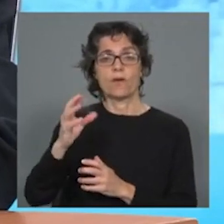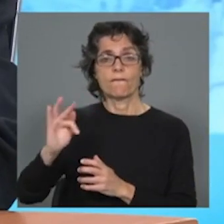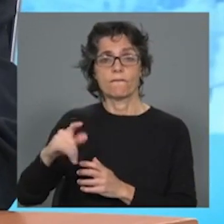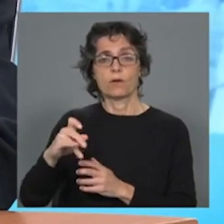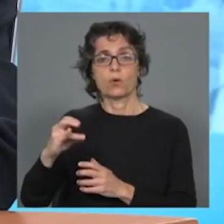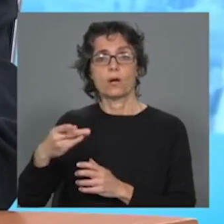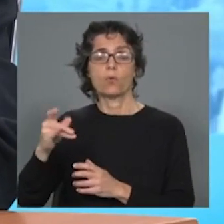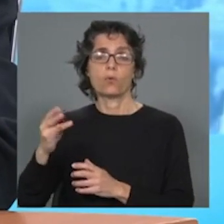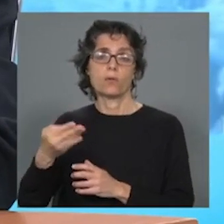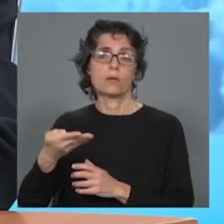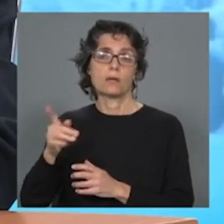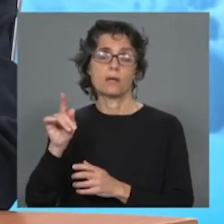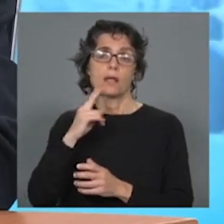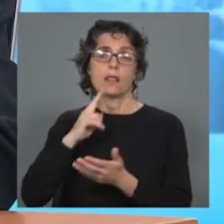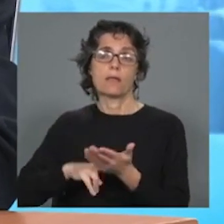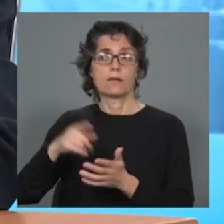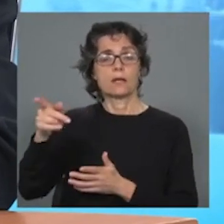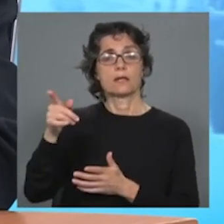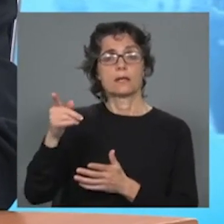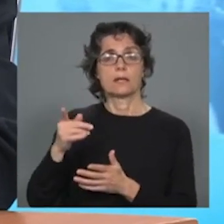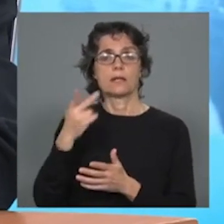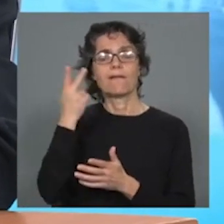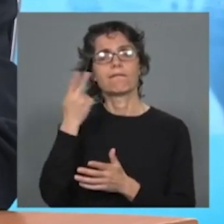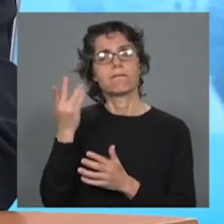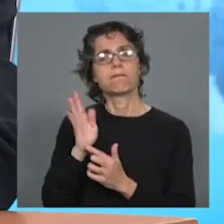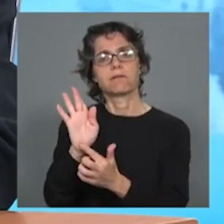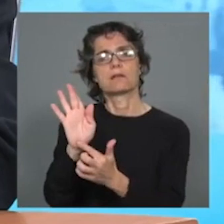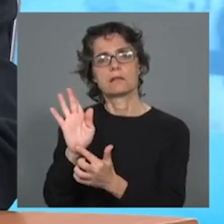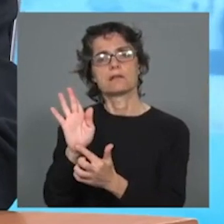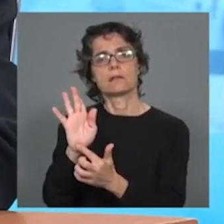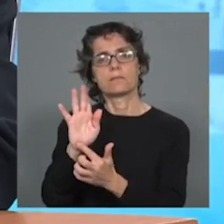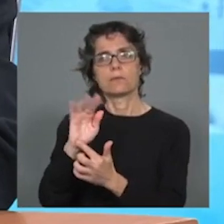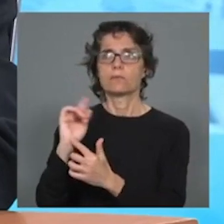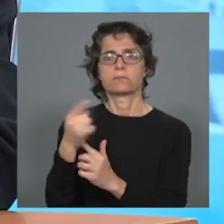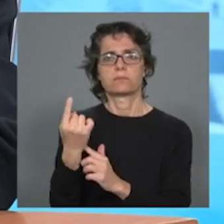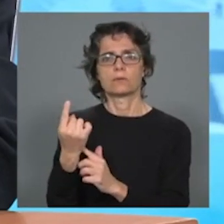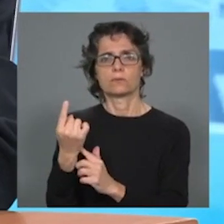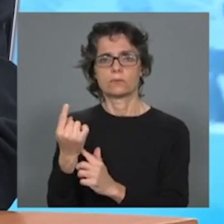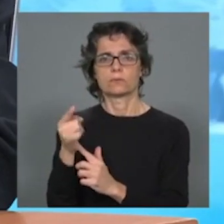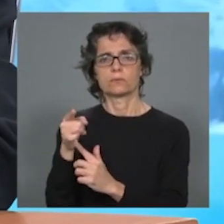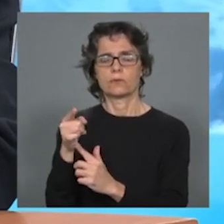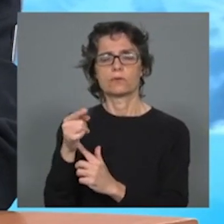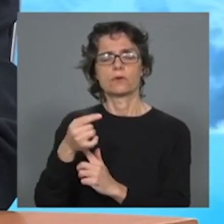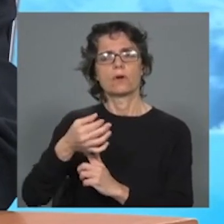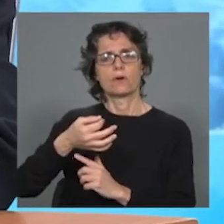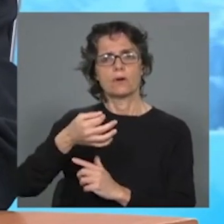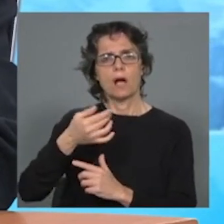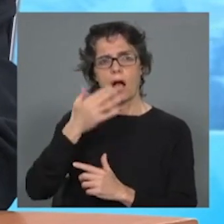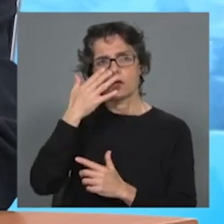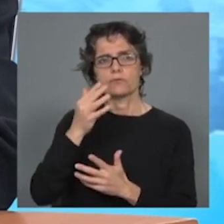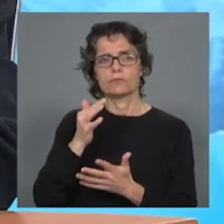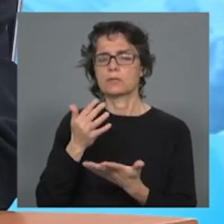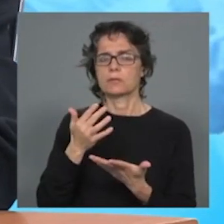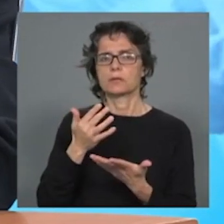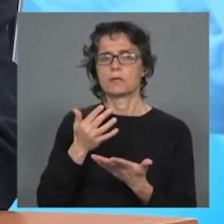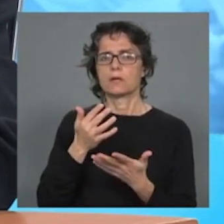através da sua vida, continua a ser um bom exemplo, e por isso faz sentido o cânon, o entrar no cânon,